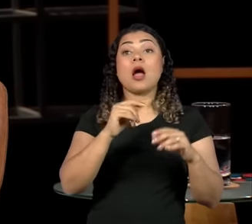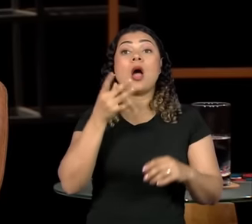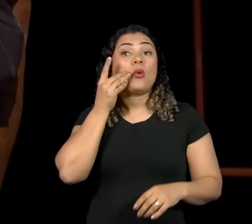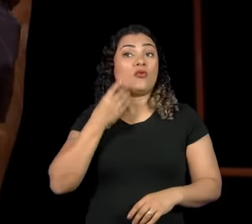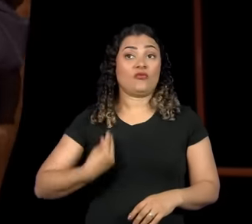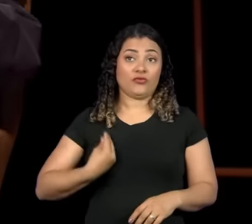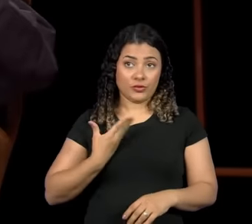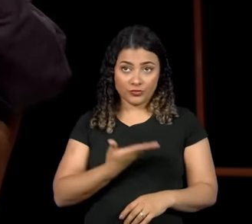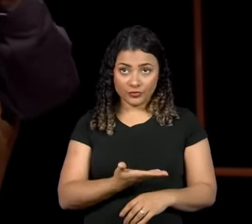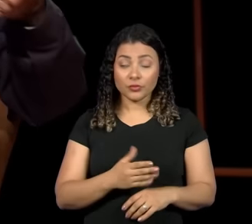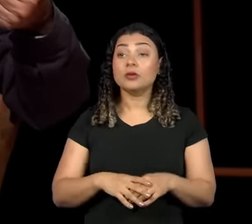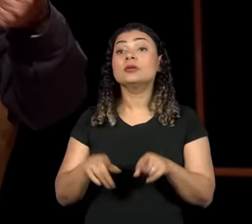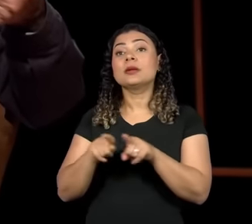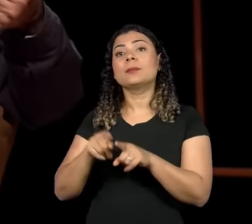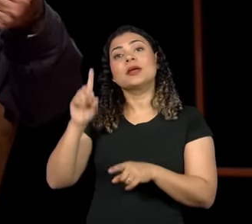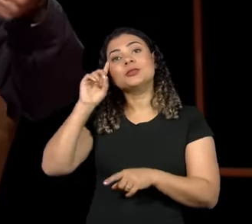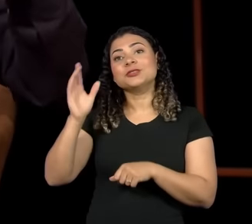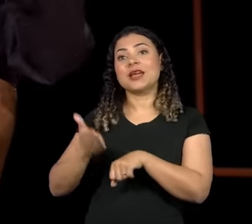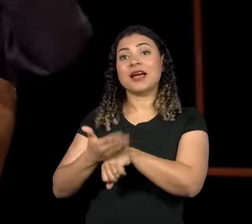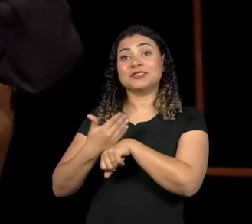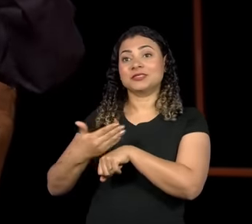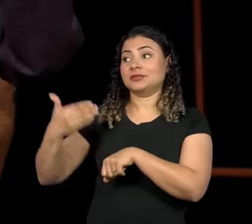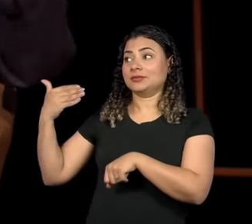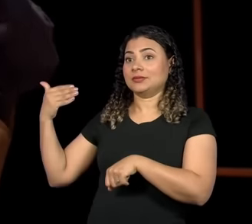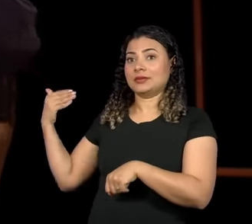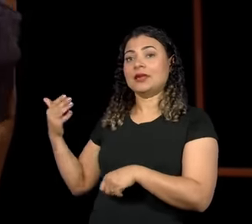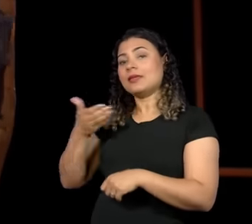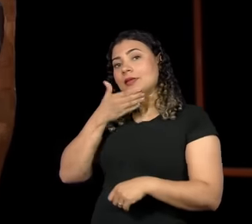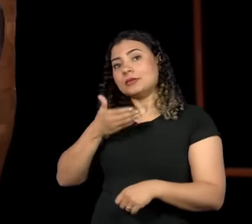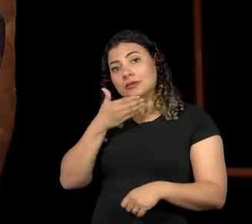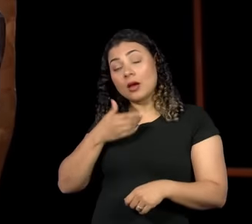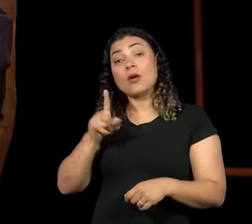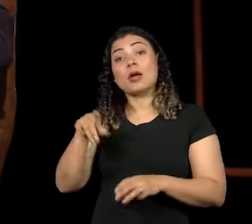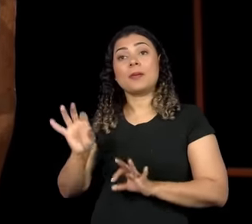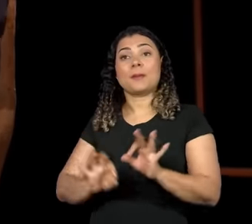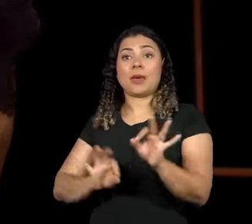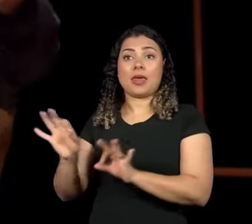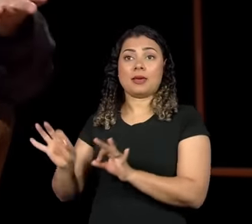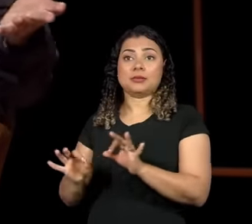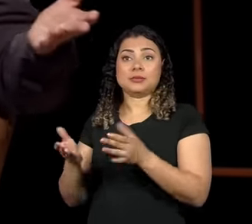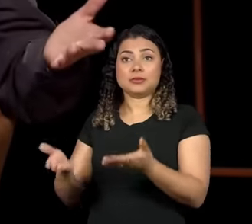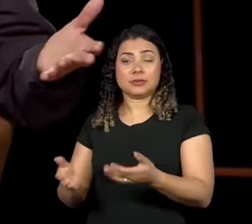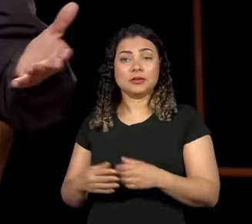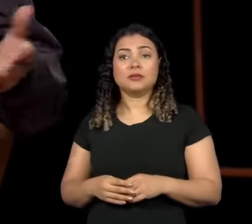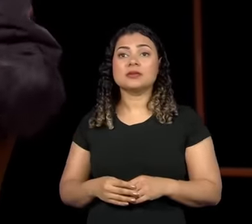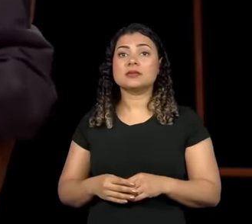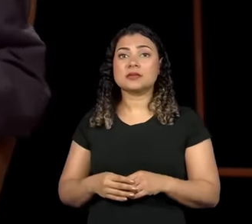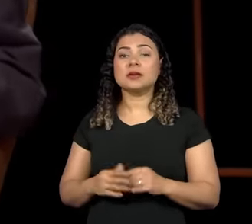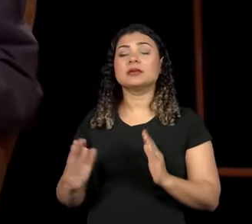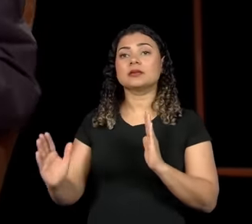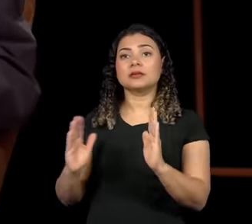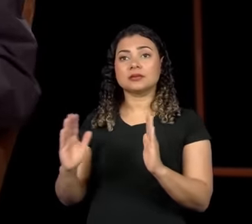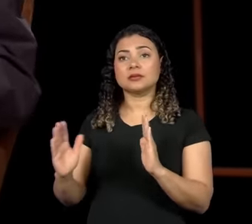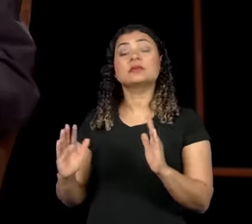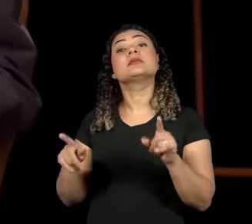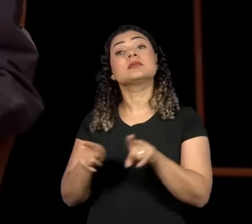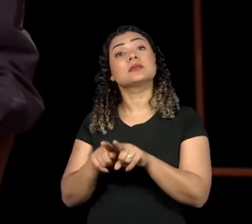25. E nos dias anteriores ao Natal, era a preparação do negócio. Então, eu tinha festa de Natal.